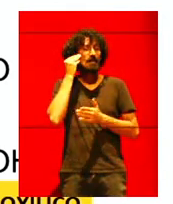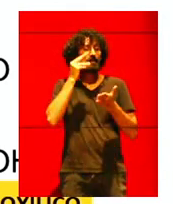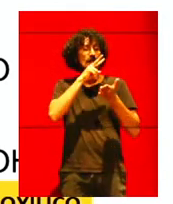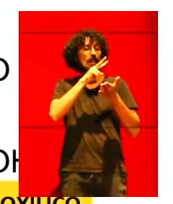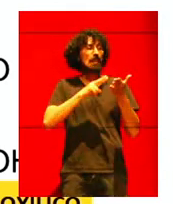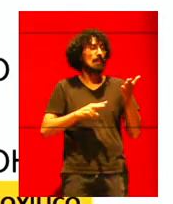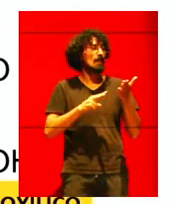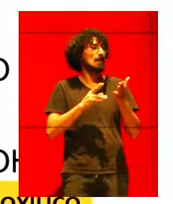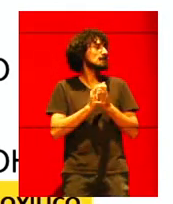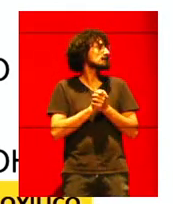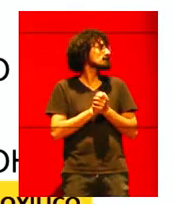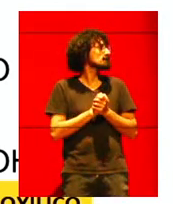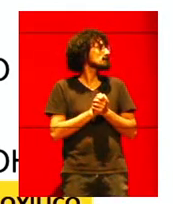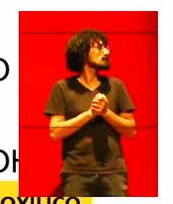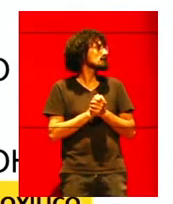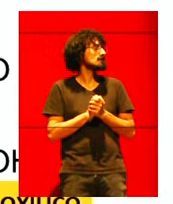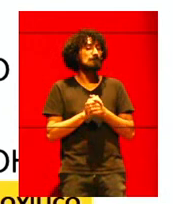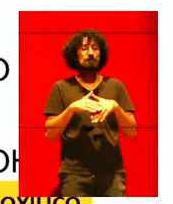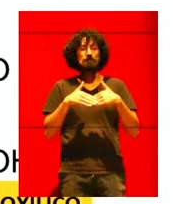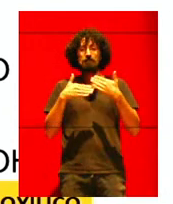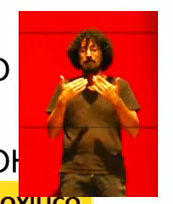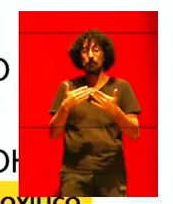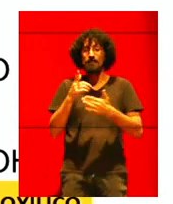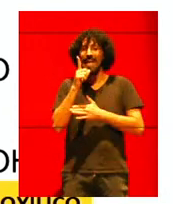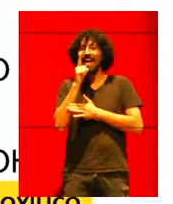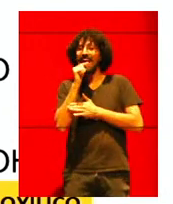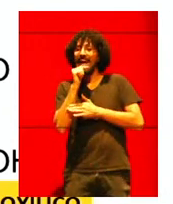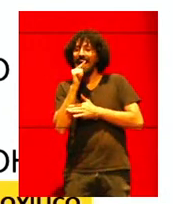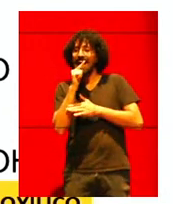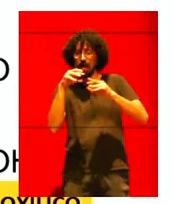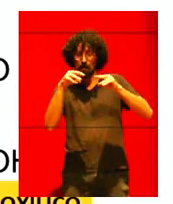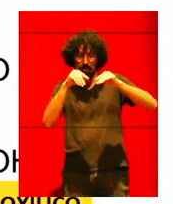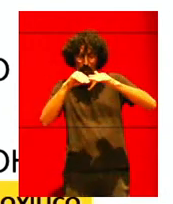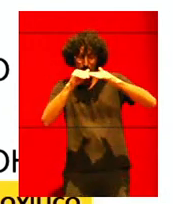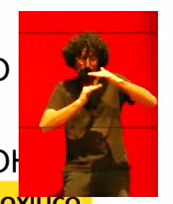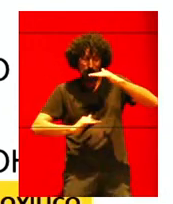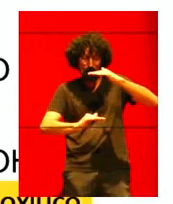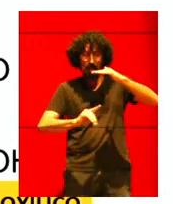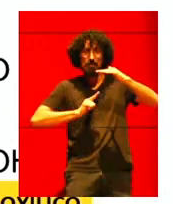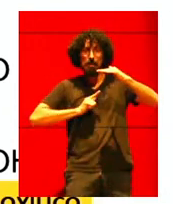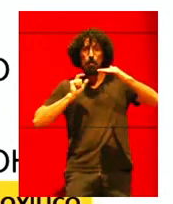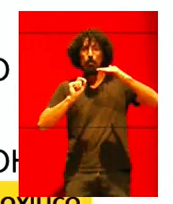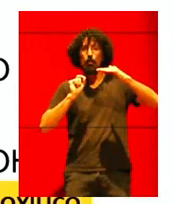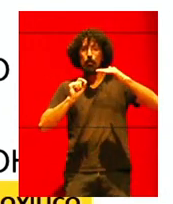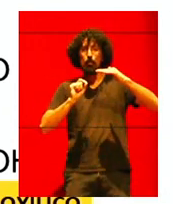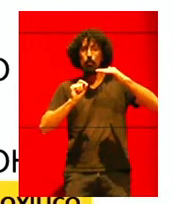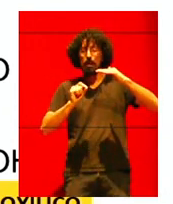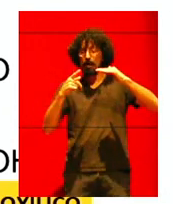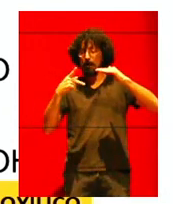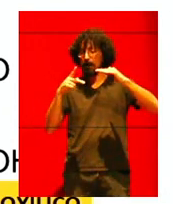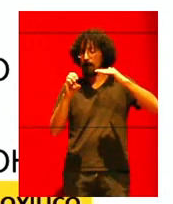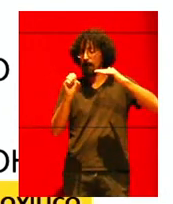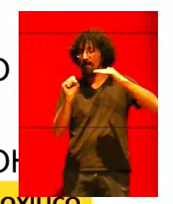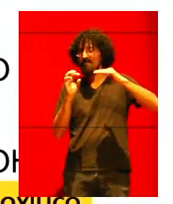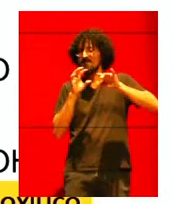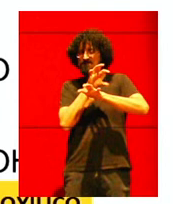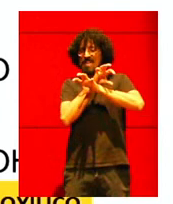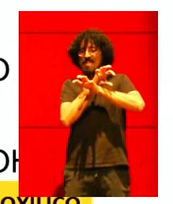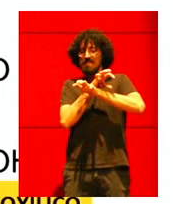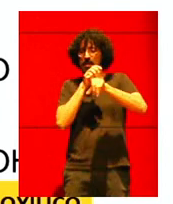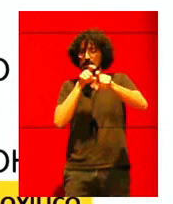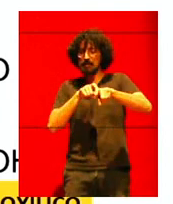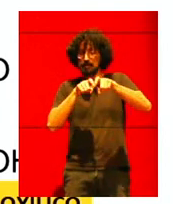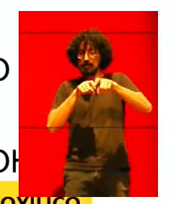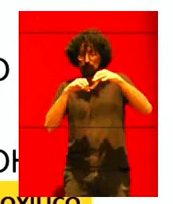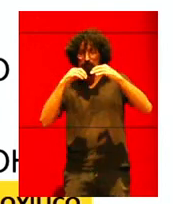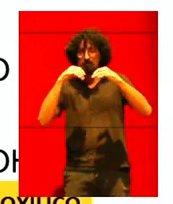Deixa eu ver se já meu óculos fica melhor. As águas subterrâneas têm sido contaminadas pelo uso de pesticidas na agricultura. Entre